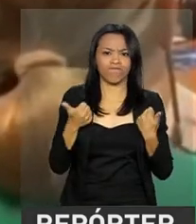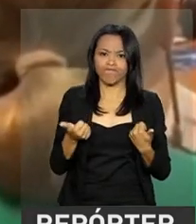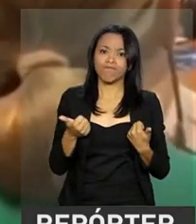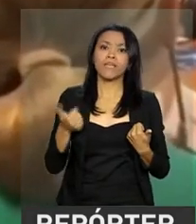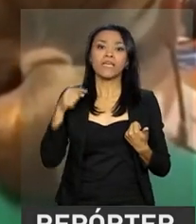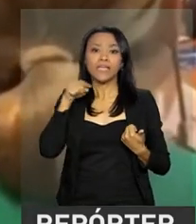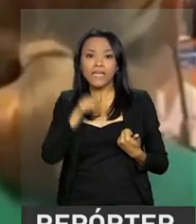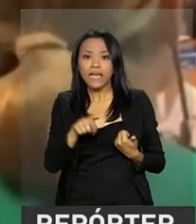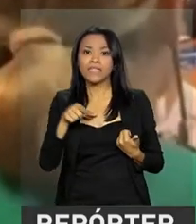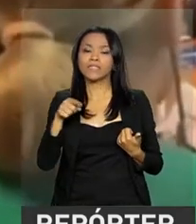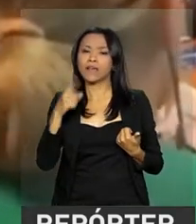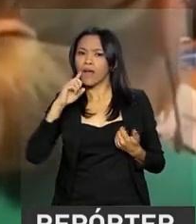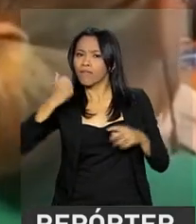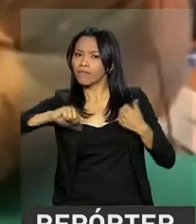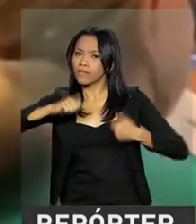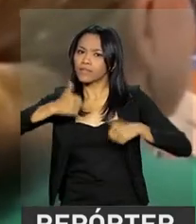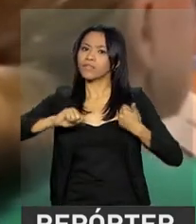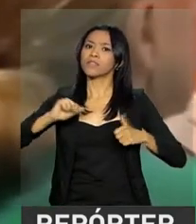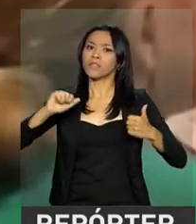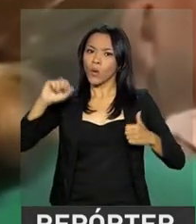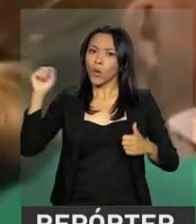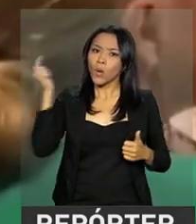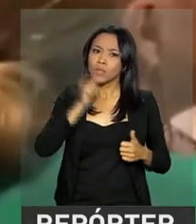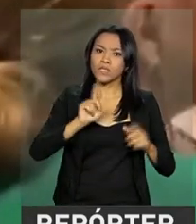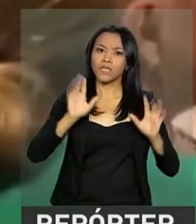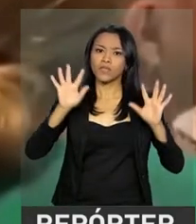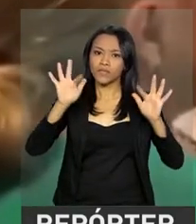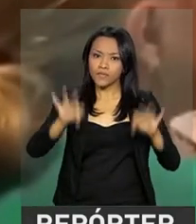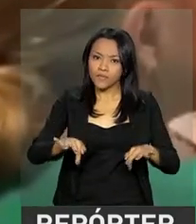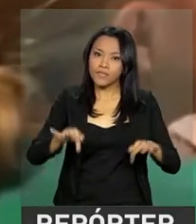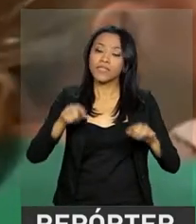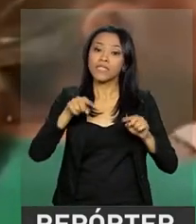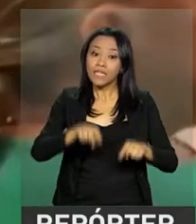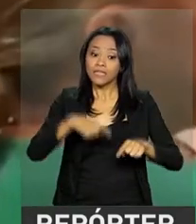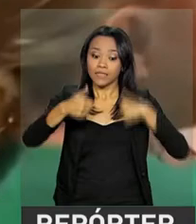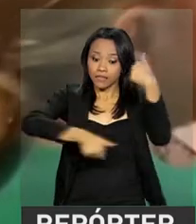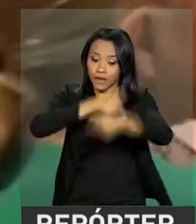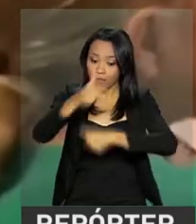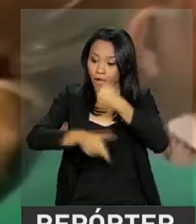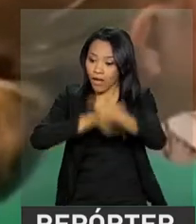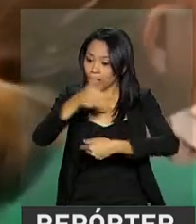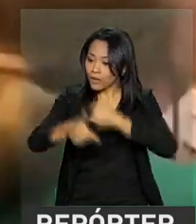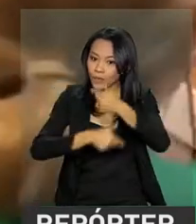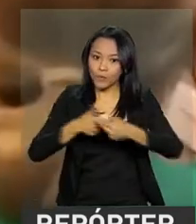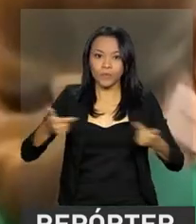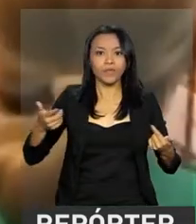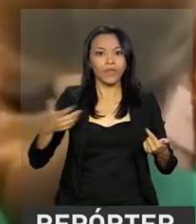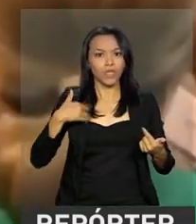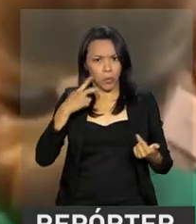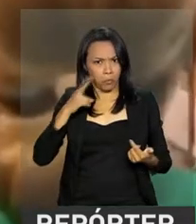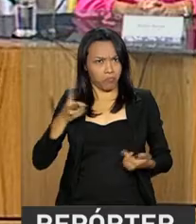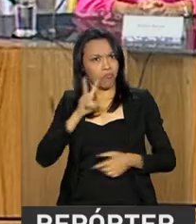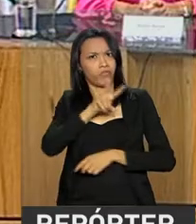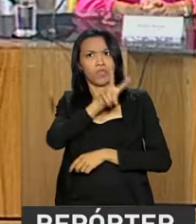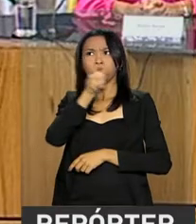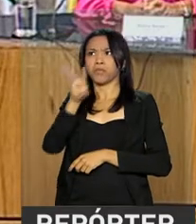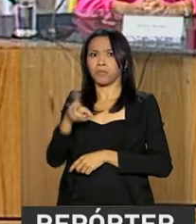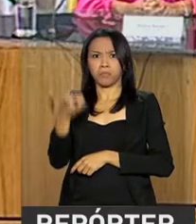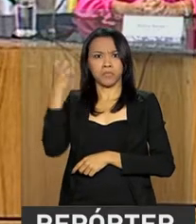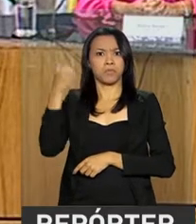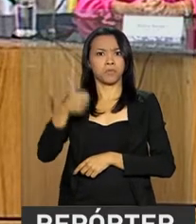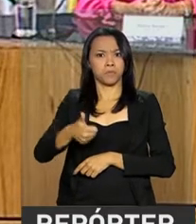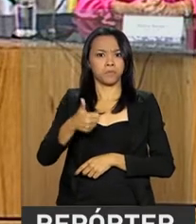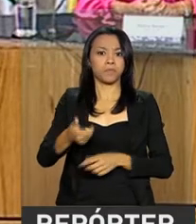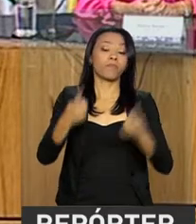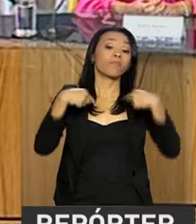essa capacidade de avaliação só chega ao seu final em face desse trabalho conjugado que eu acabei de verificar aqui. Com o fim do exame